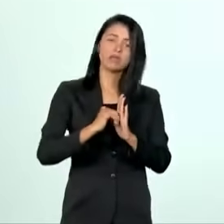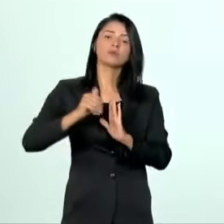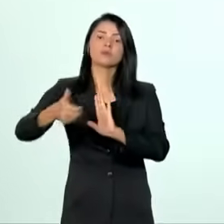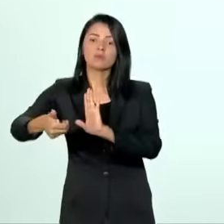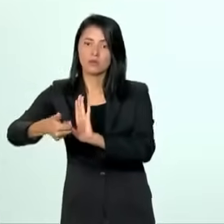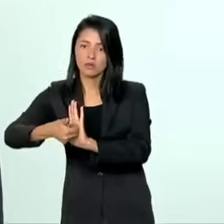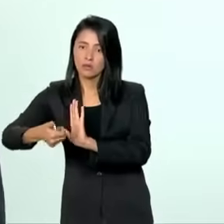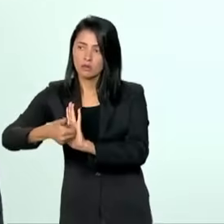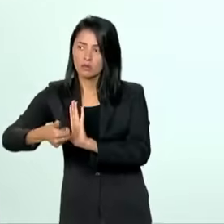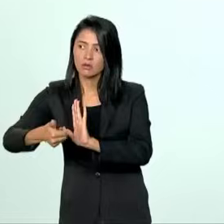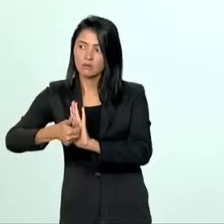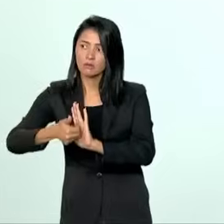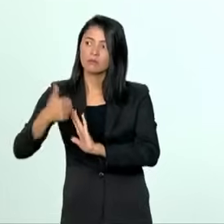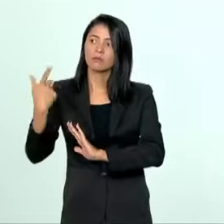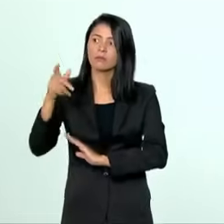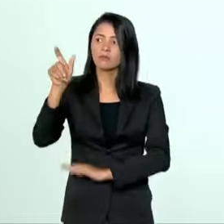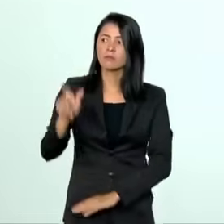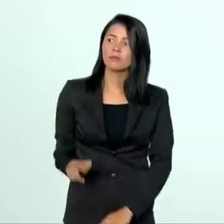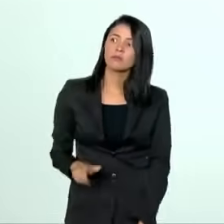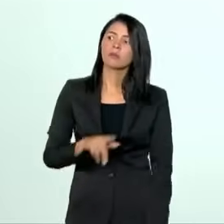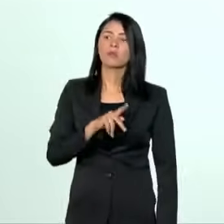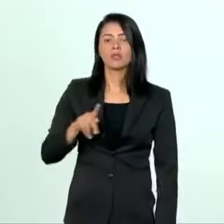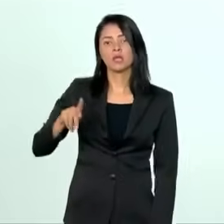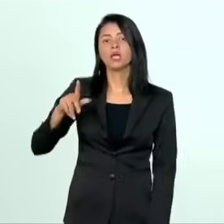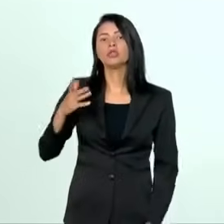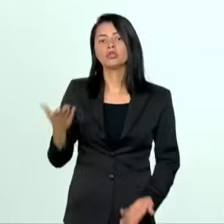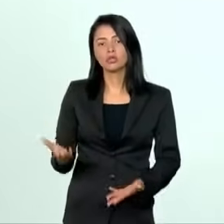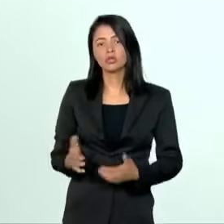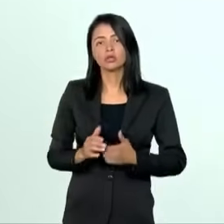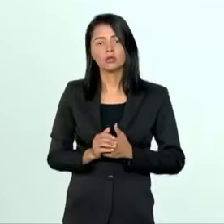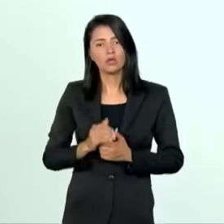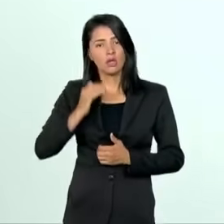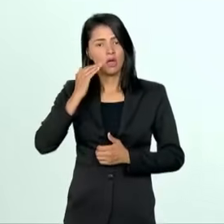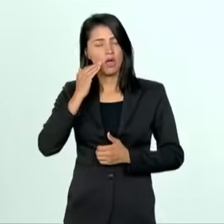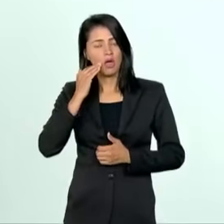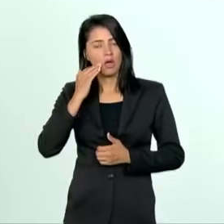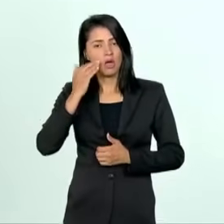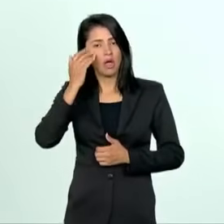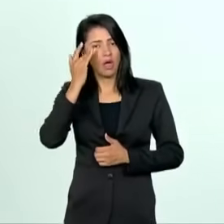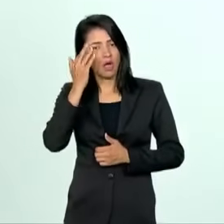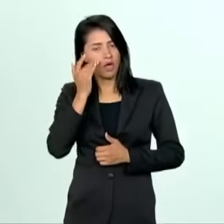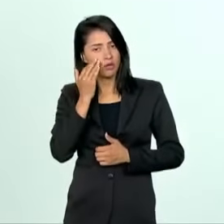dos Deputados, presidida pelo presidente Arthur Lira, há de fato uma